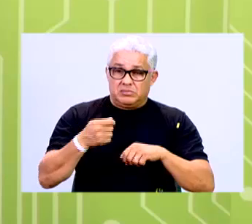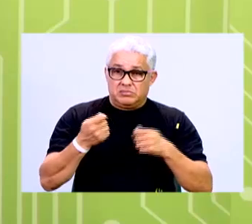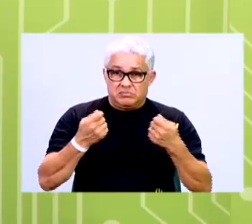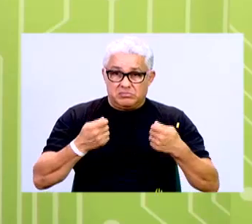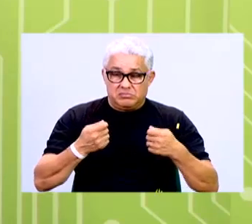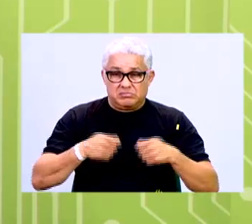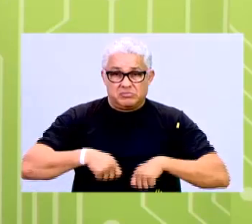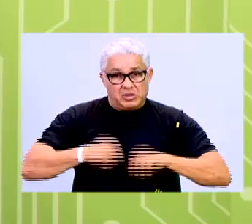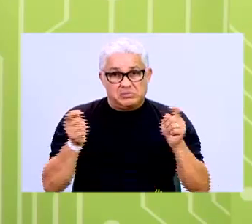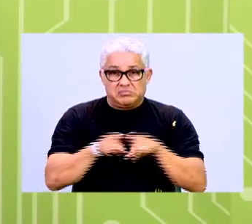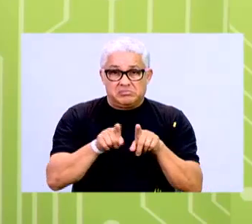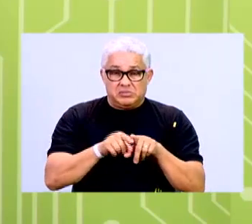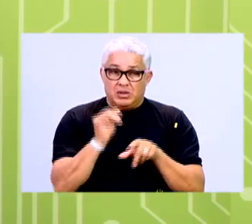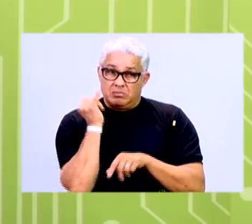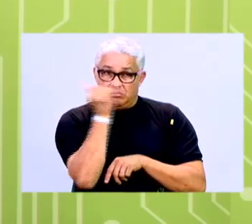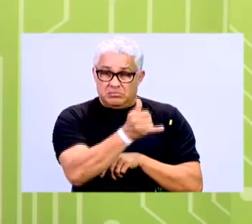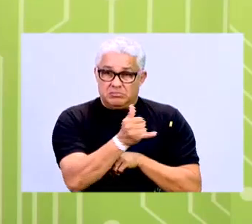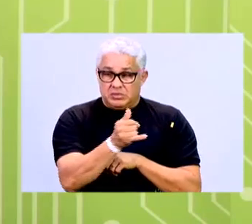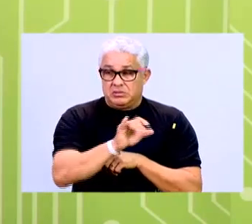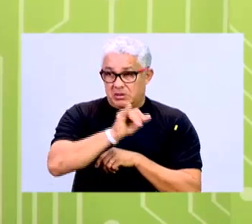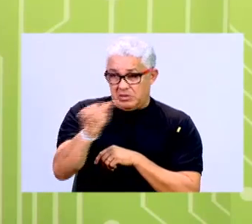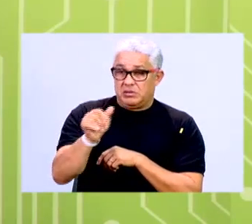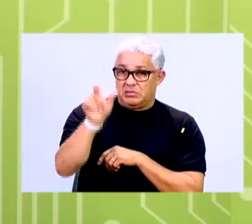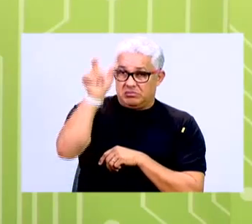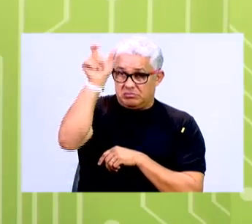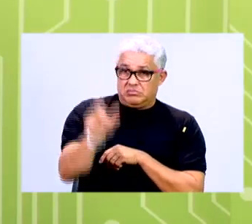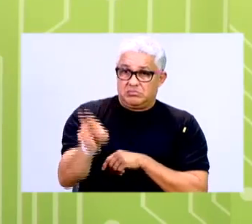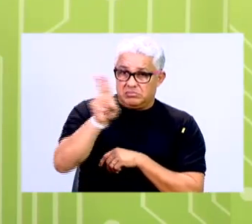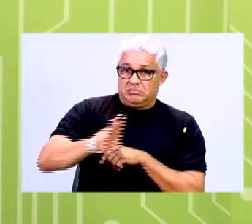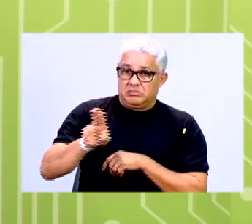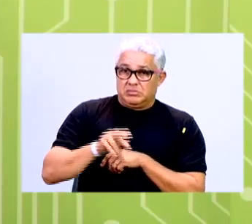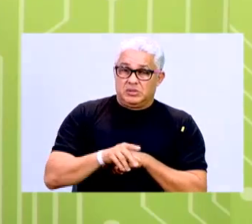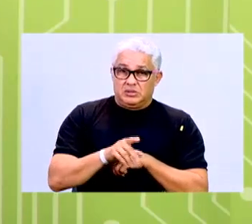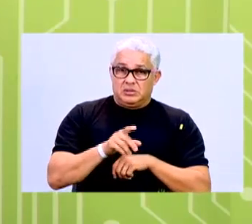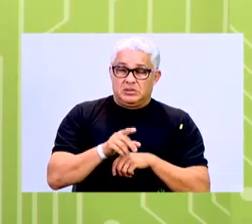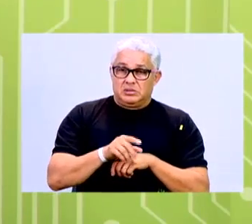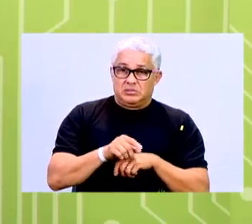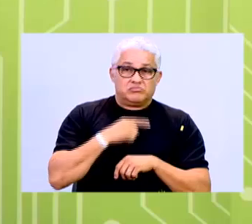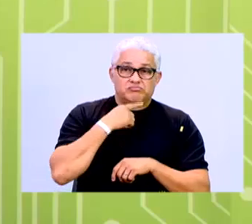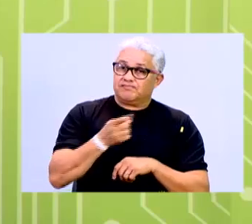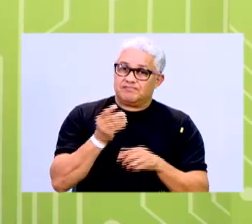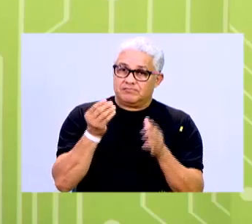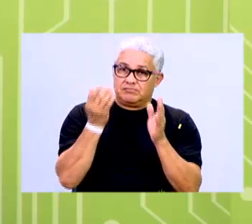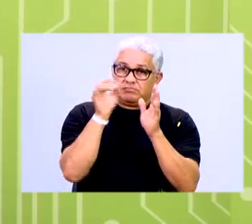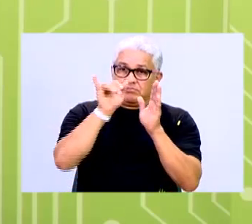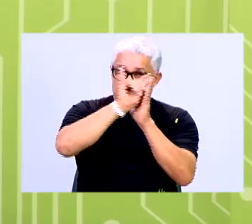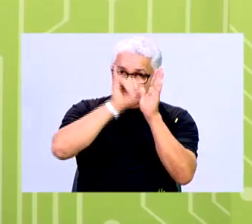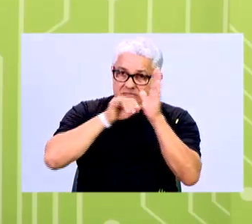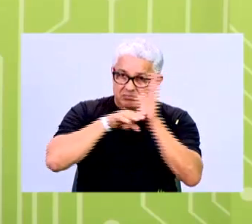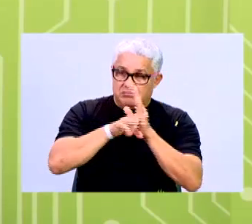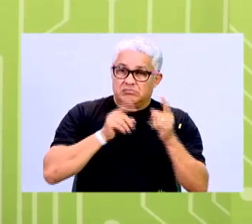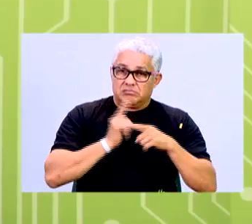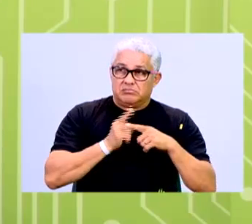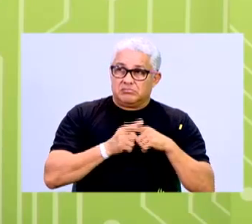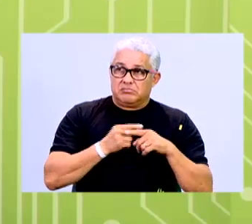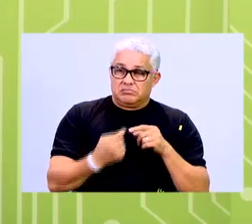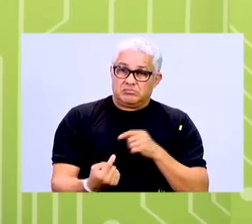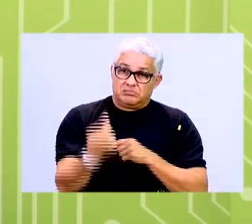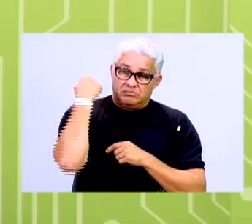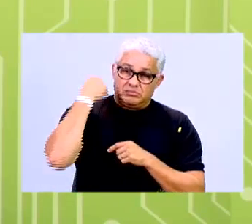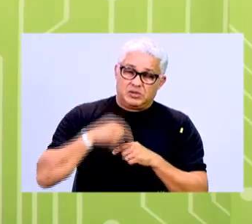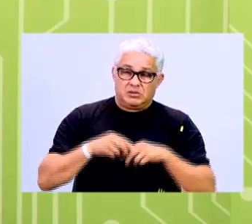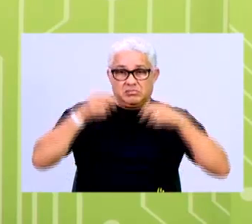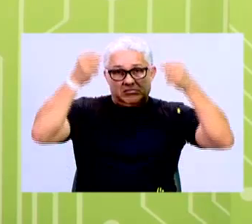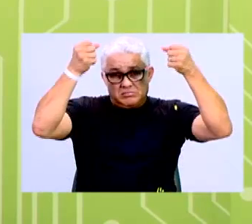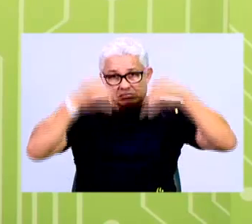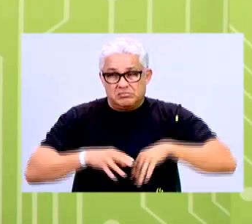usuário que, naquele momento, o determinado requisito não vai ser possível implementar. Porque, como nós vimos anteriormente,